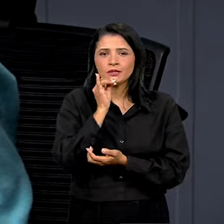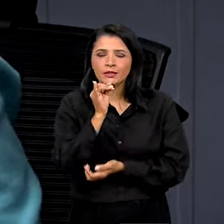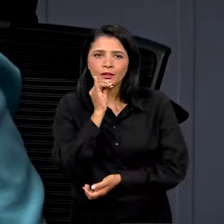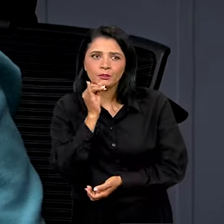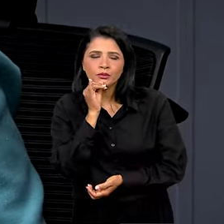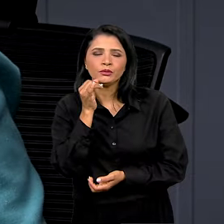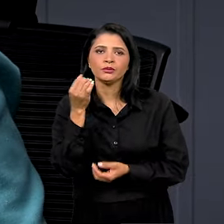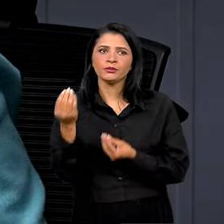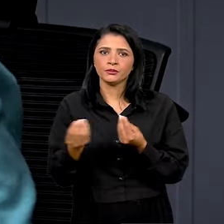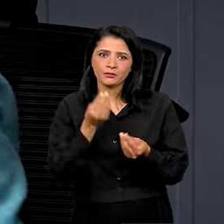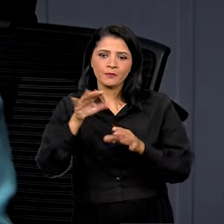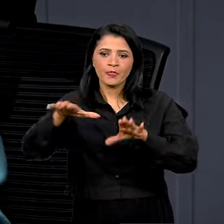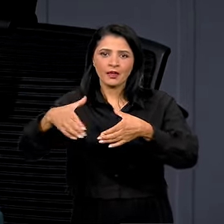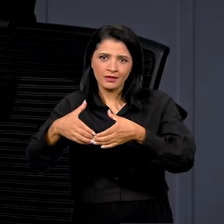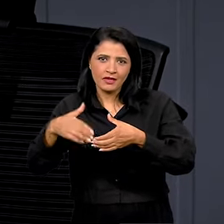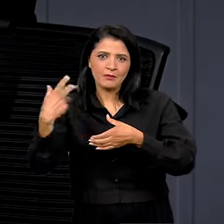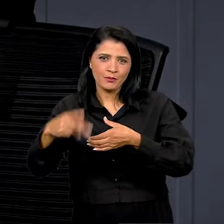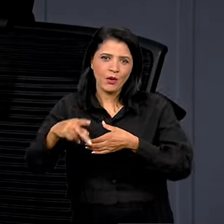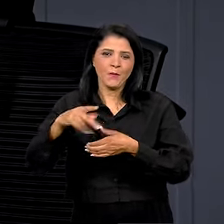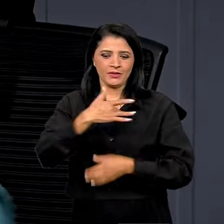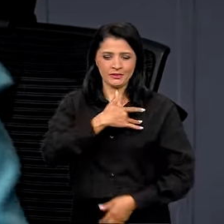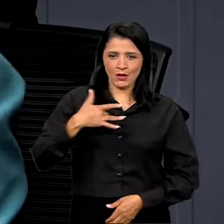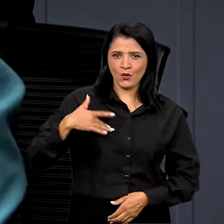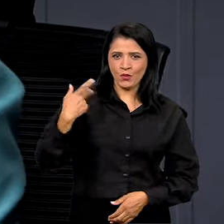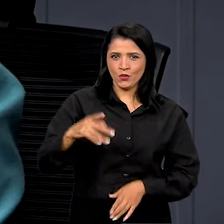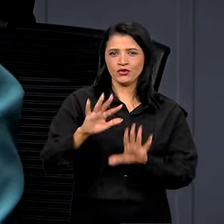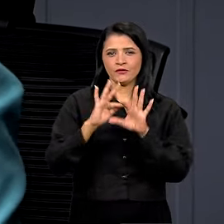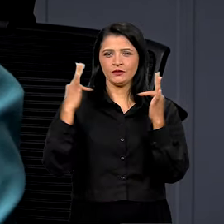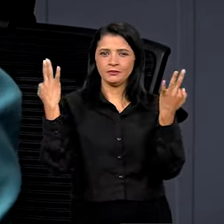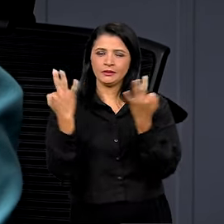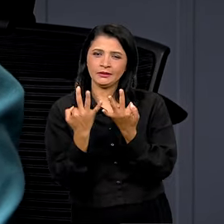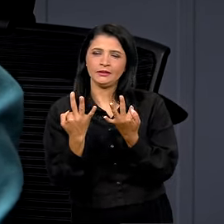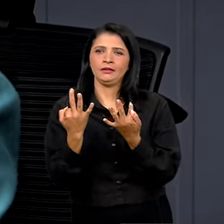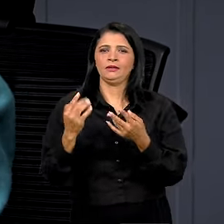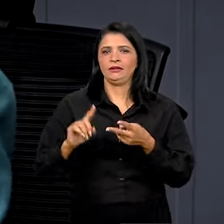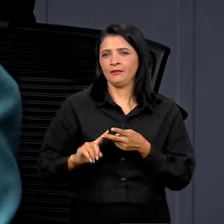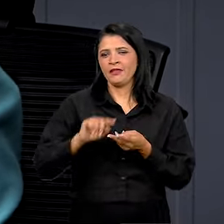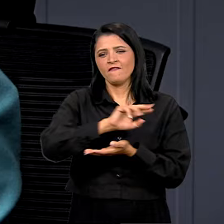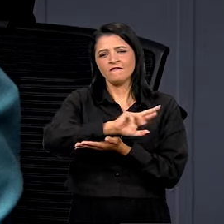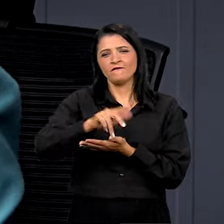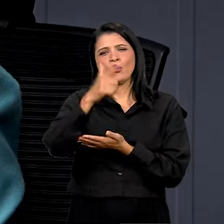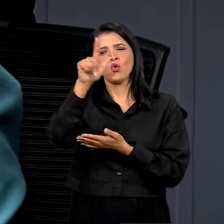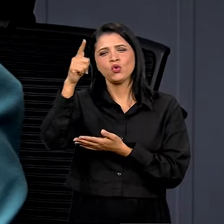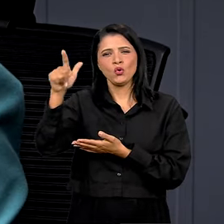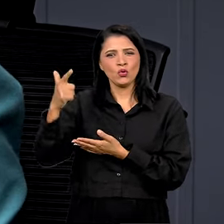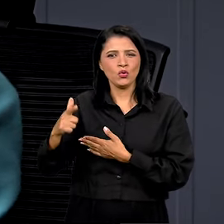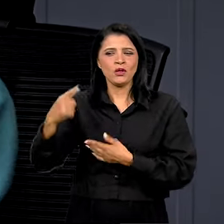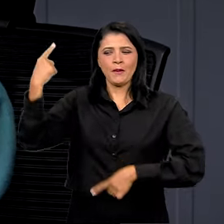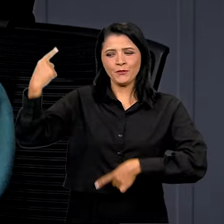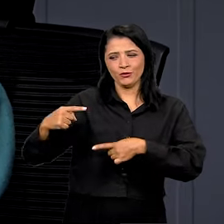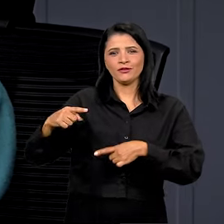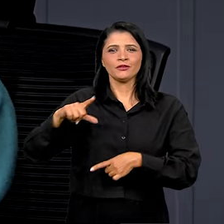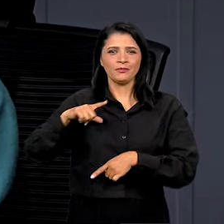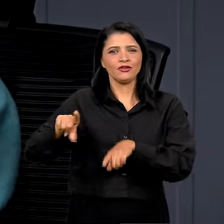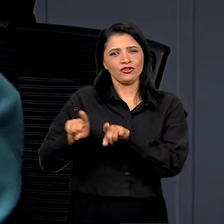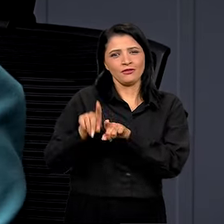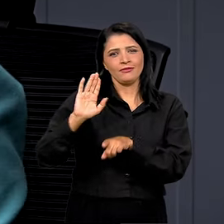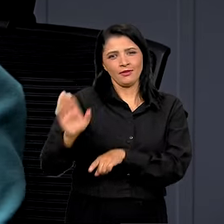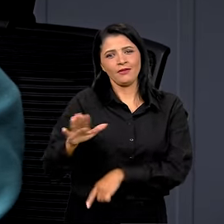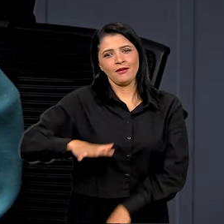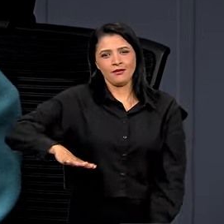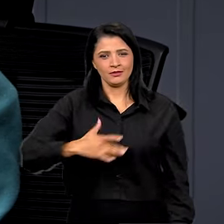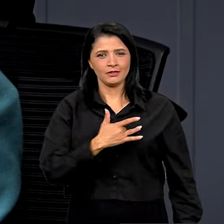por exemplo as equipes de saúde da família eh eh e uma série de outras eh políticas que existem na